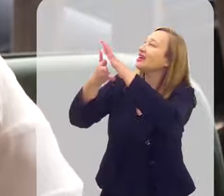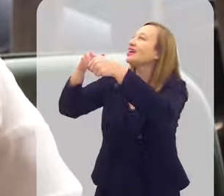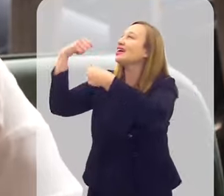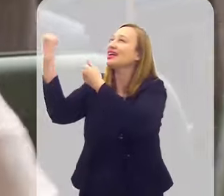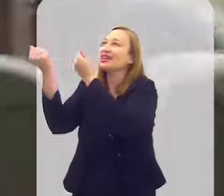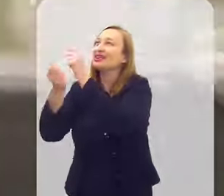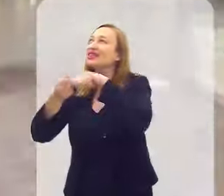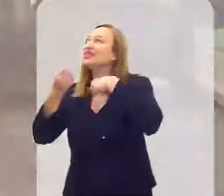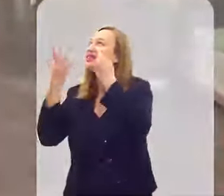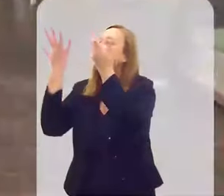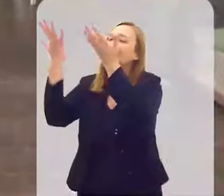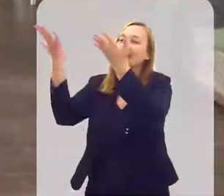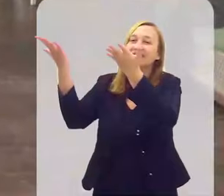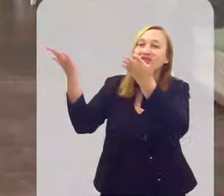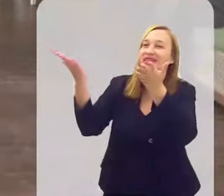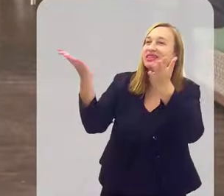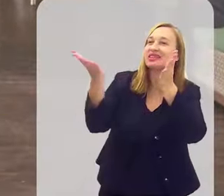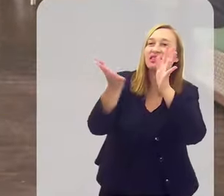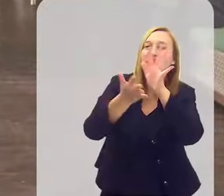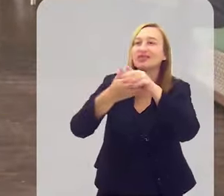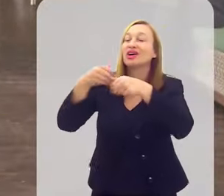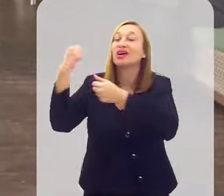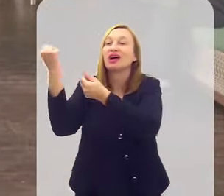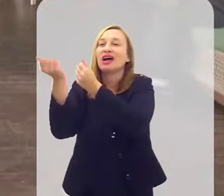a te canto